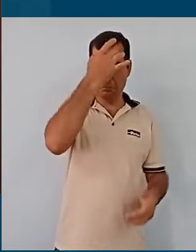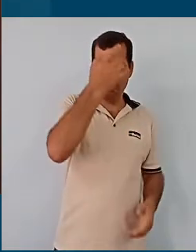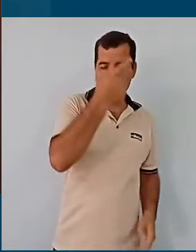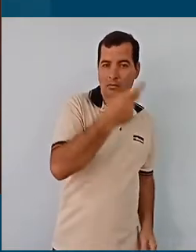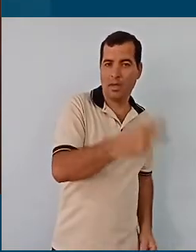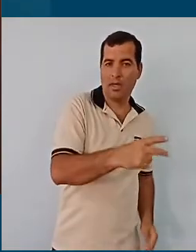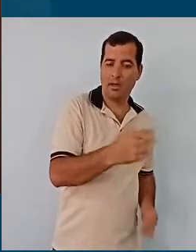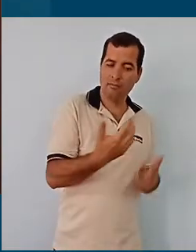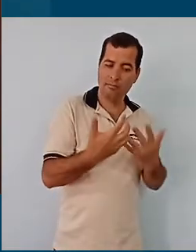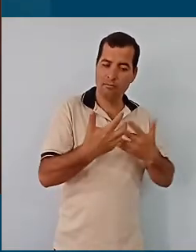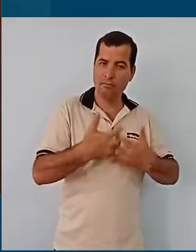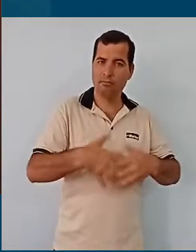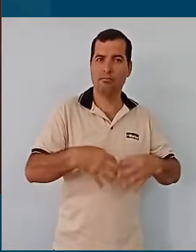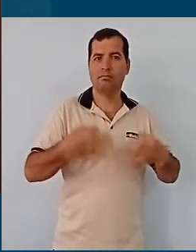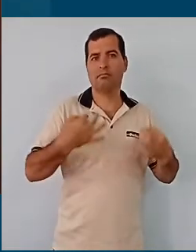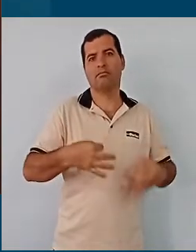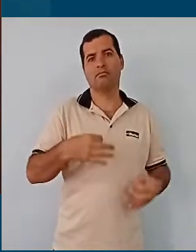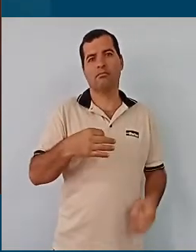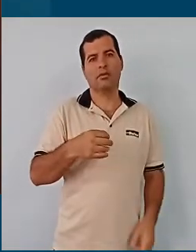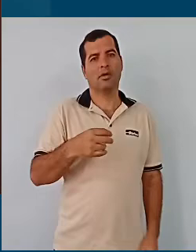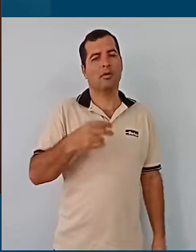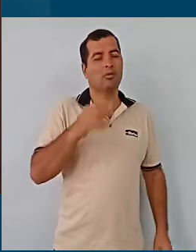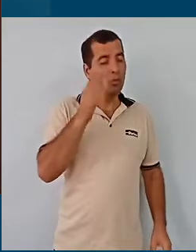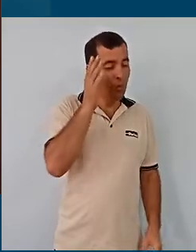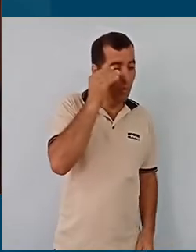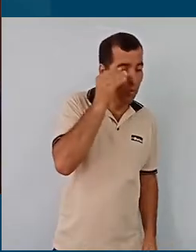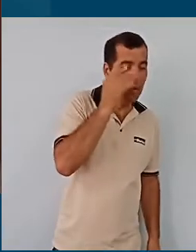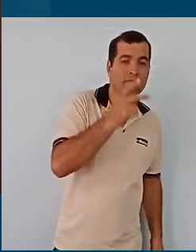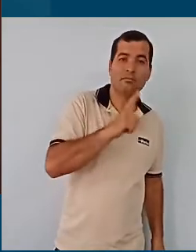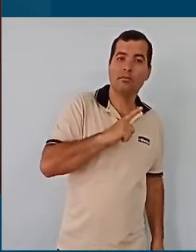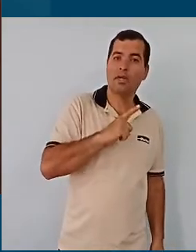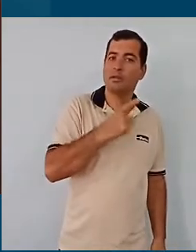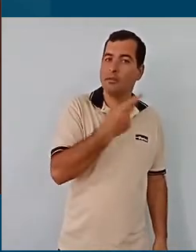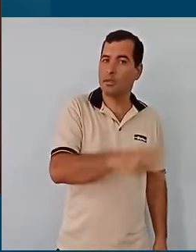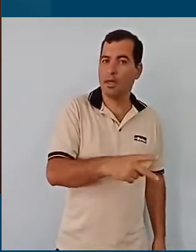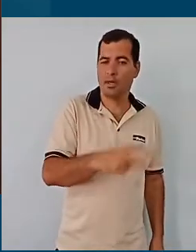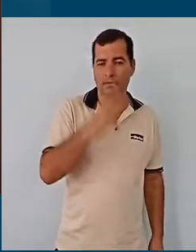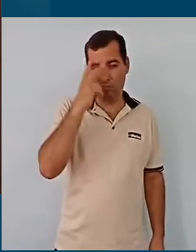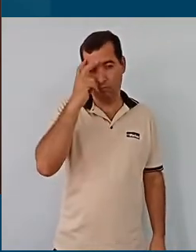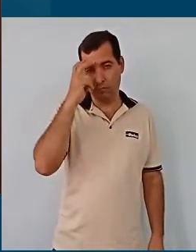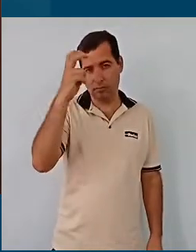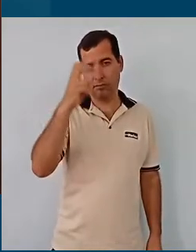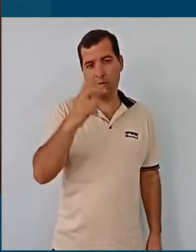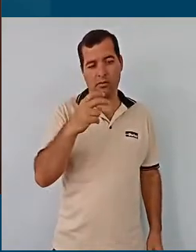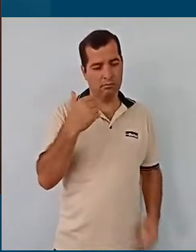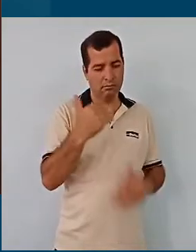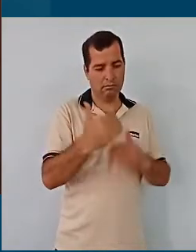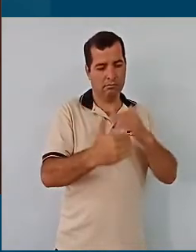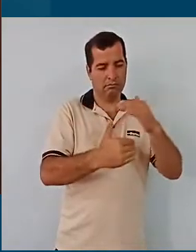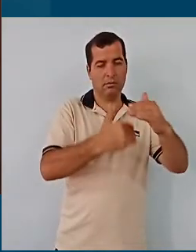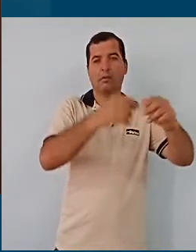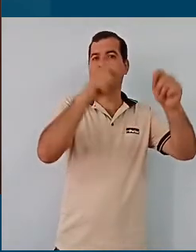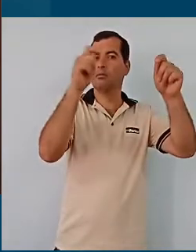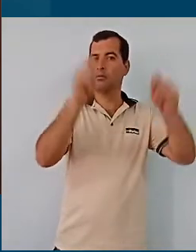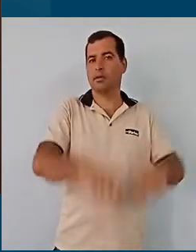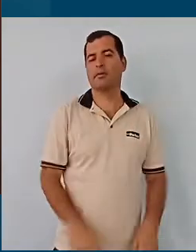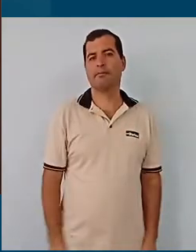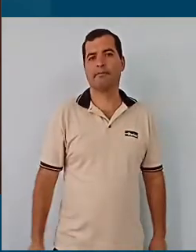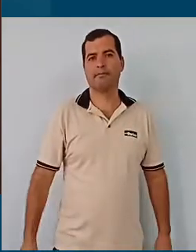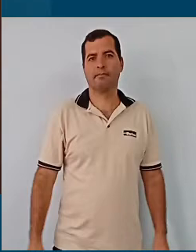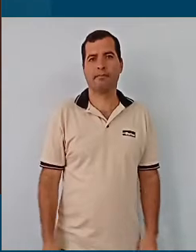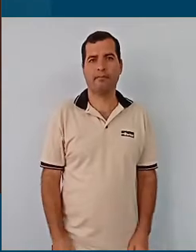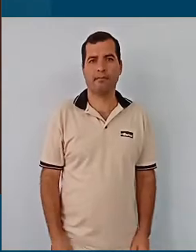e essa inteligência curiosa, né, que vai garantir a expansão do sujeito, né? Então,